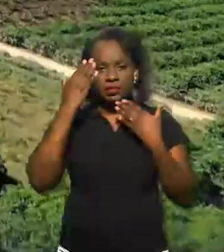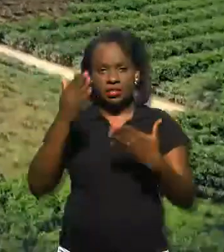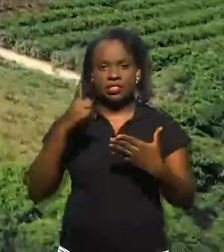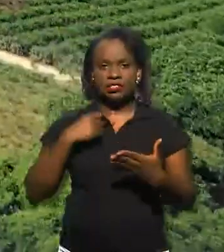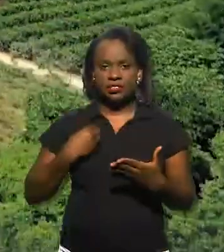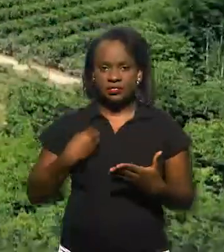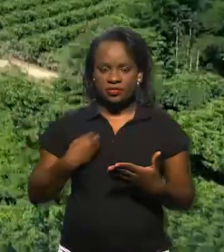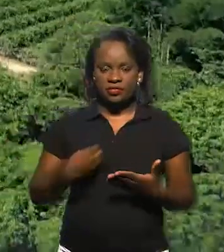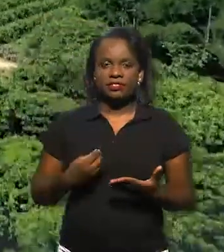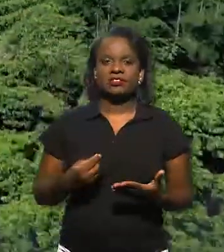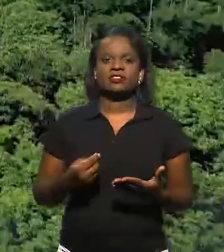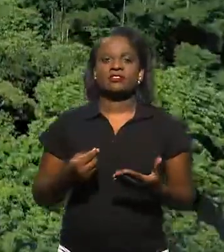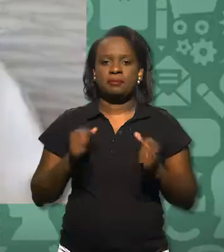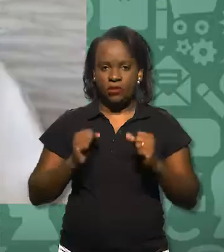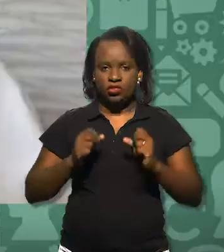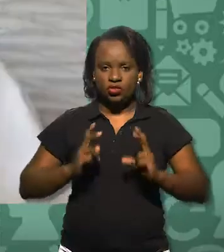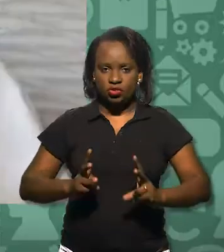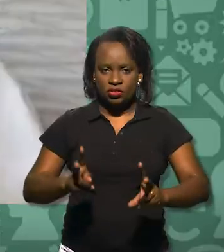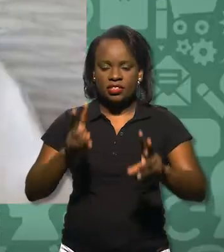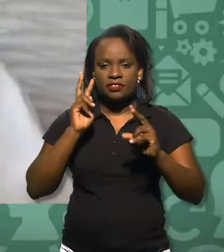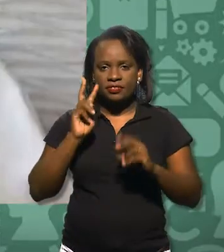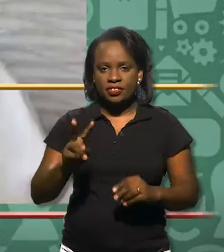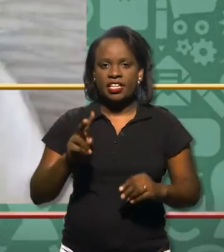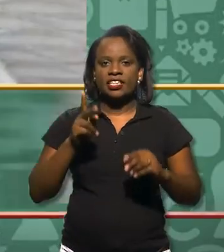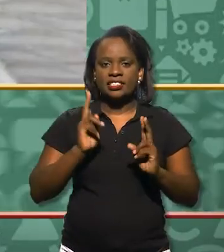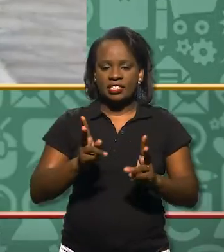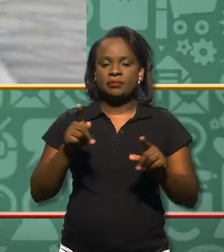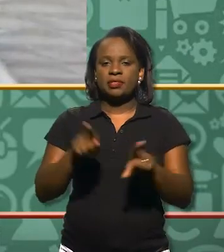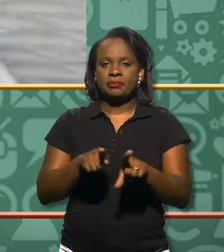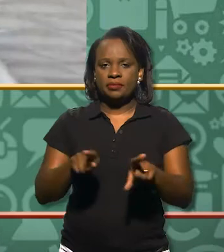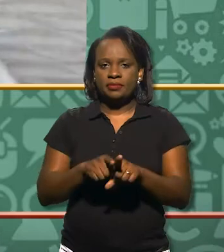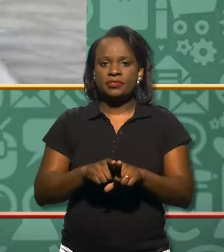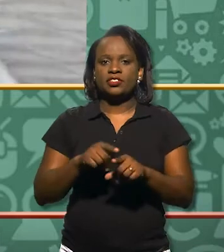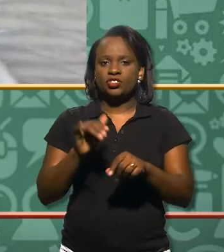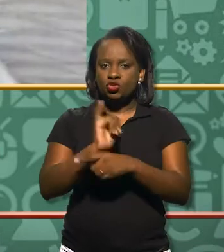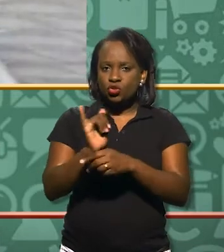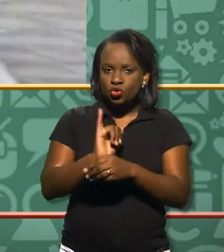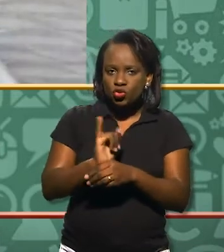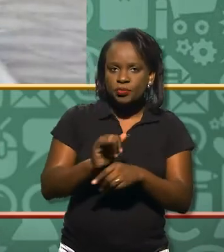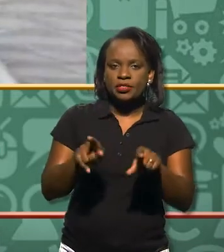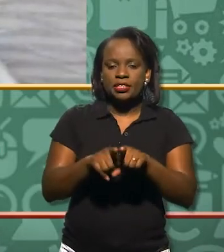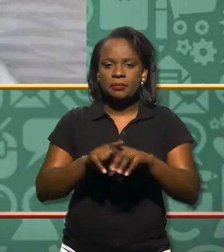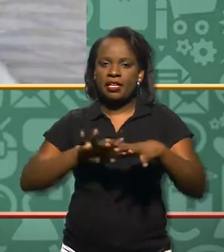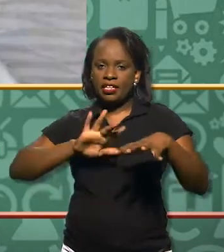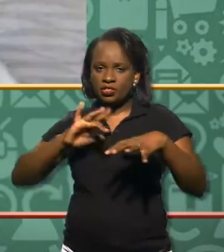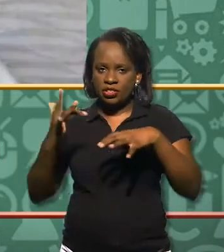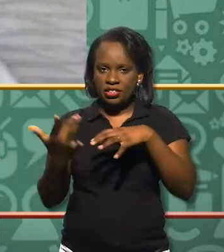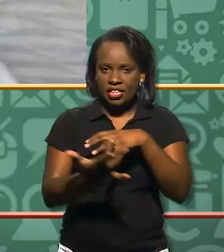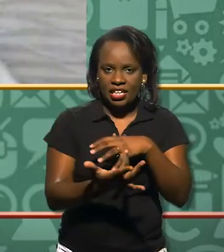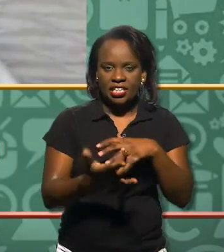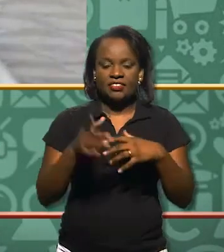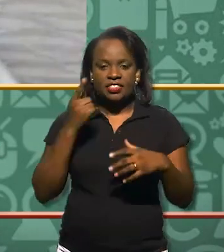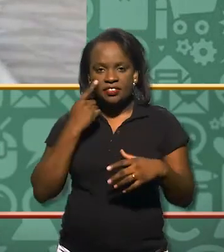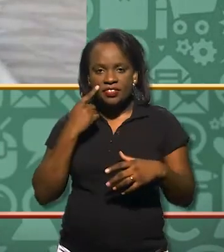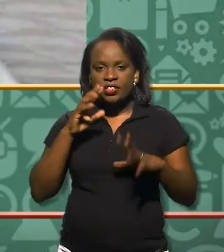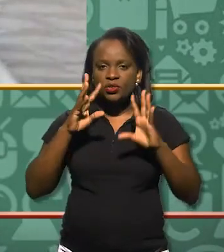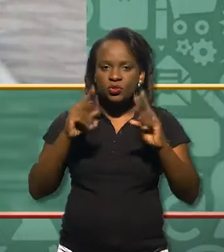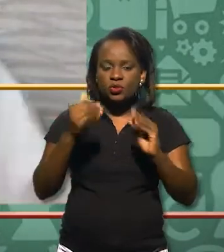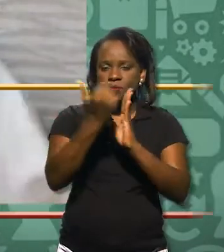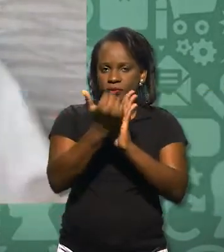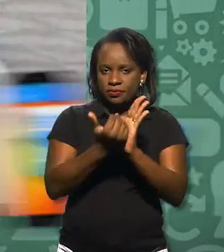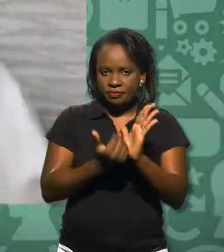Muito obrigada pela sua presença. Pode continuar acompanhando a gente também pelo YouTube, pelas nossas redes sociais,